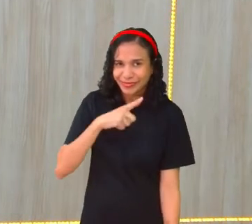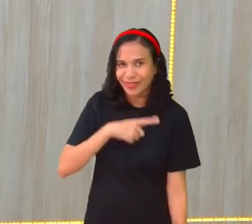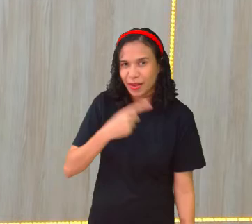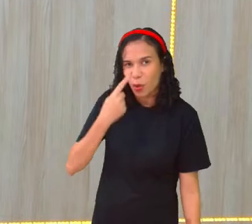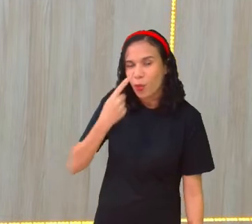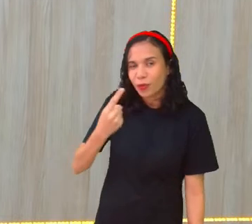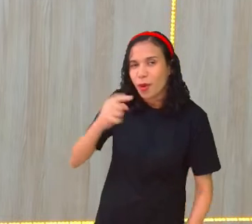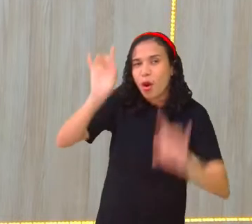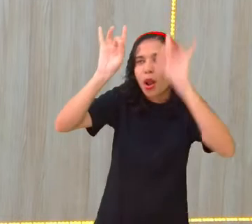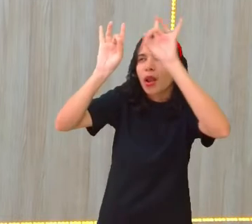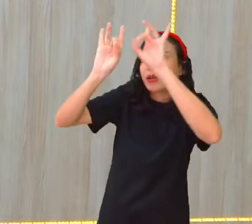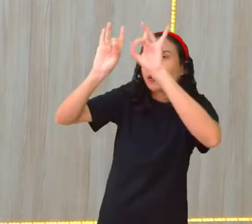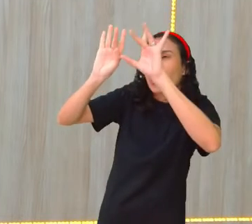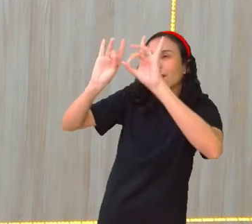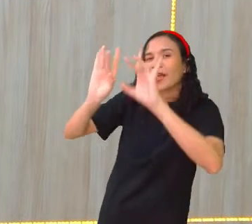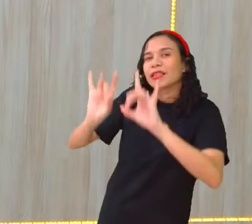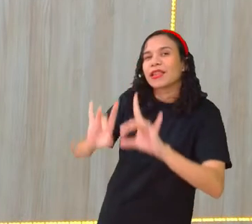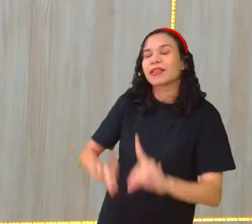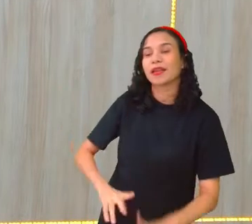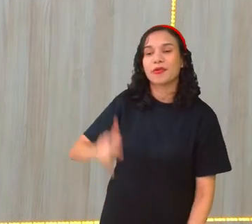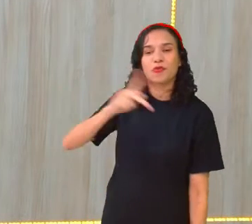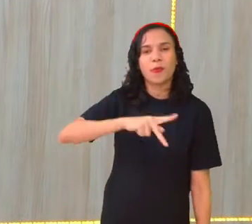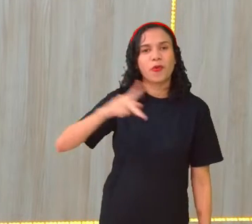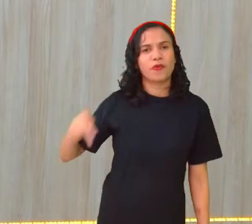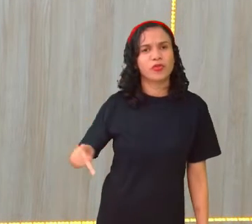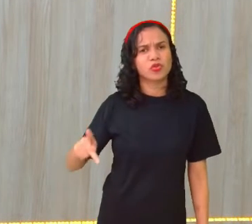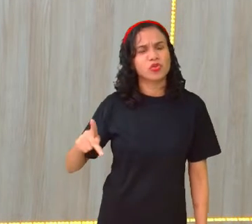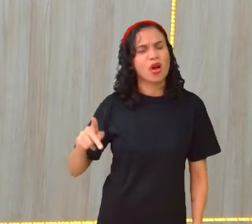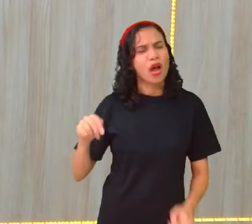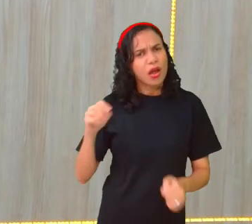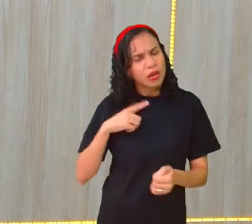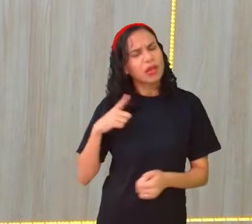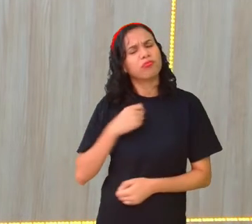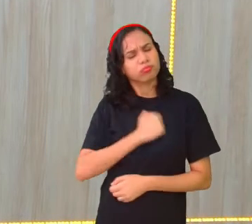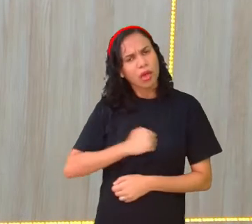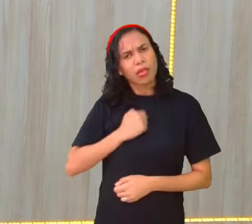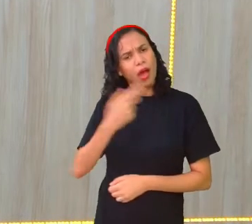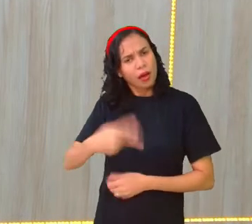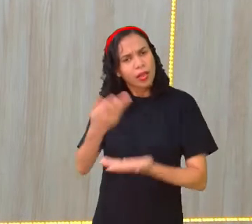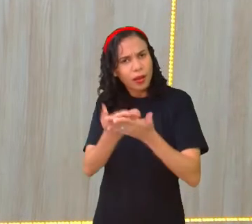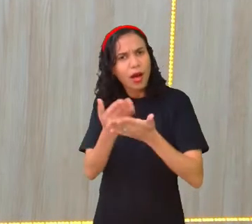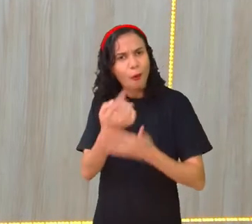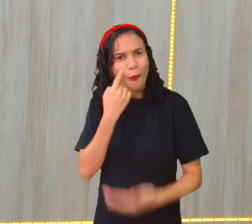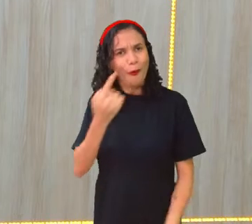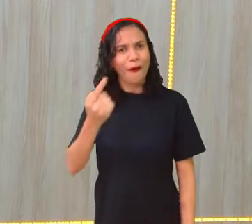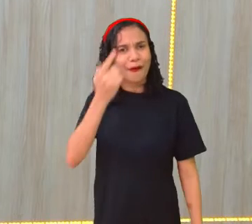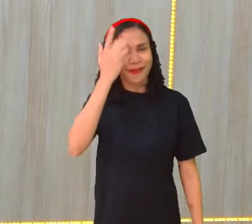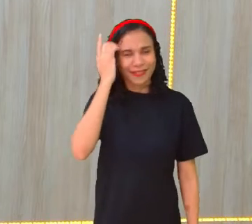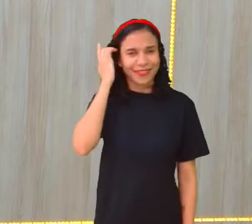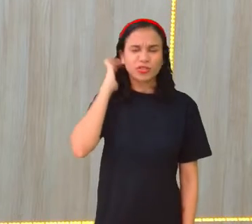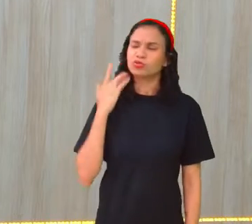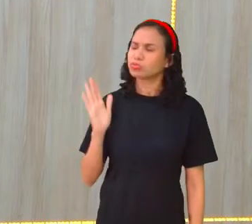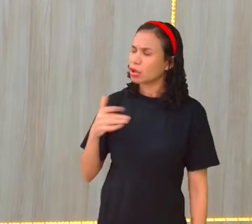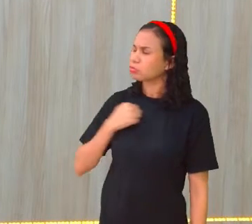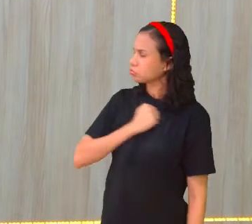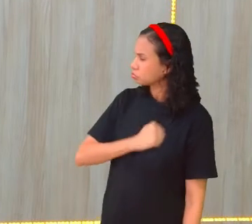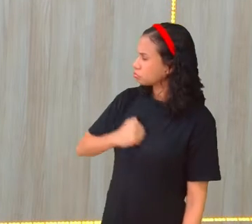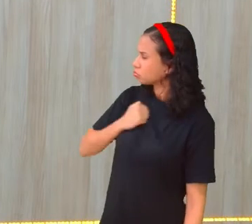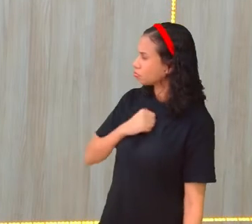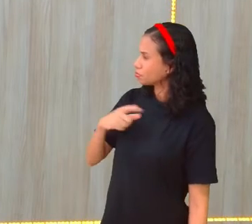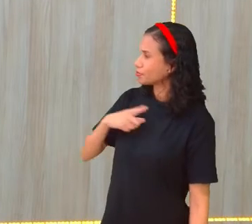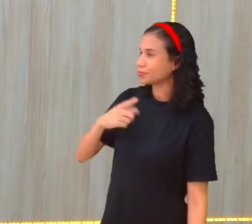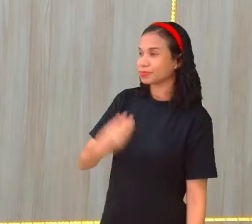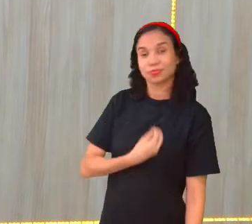presença ilustre de um professor que nunca mais tinha nos acompanhado aqui nas aulas, né? Olha só, eu já estava com saudade dele,